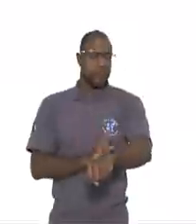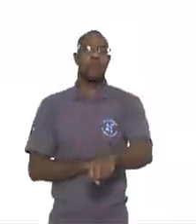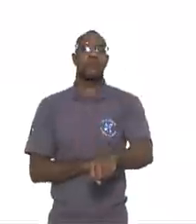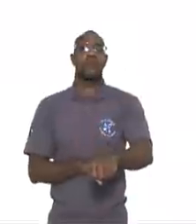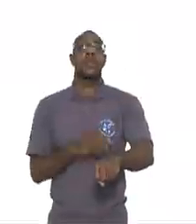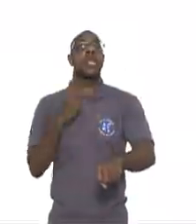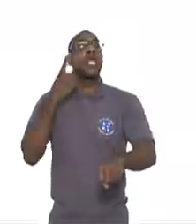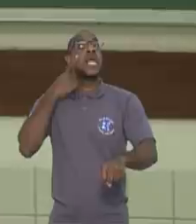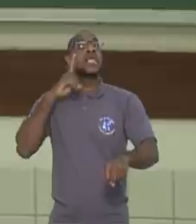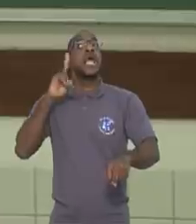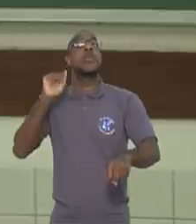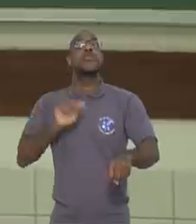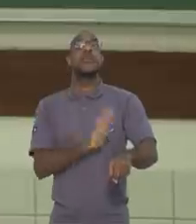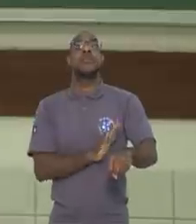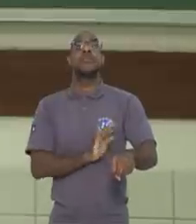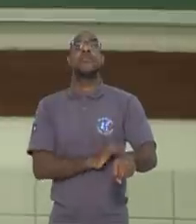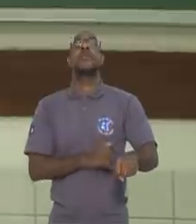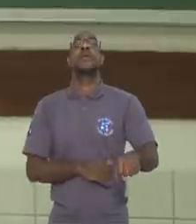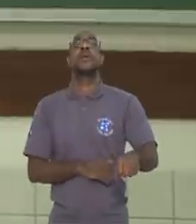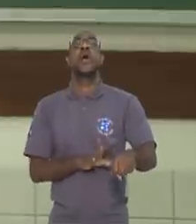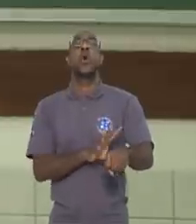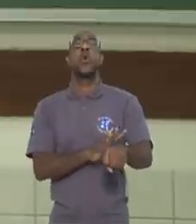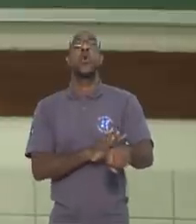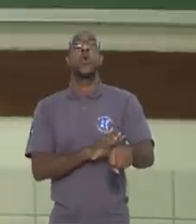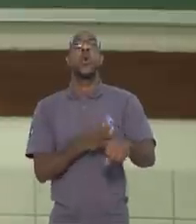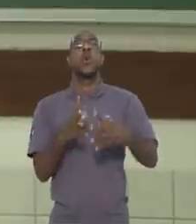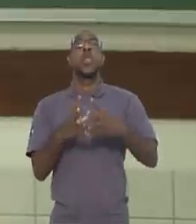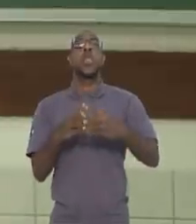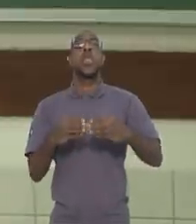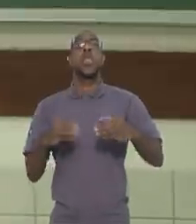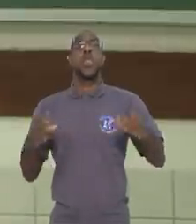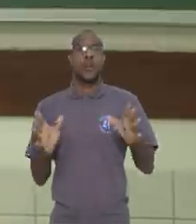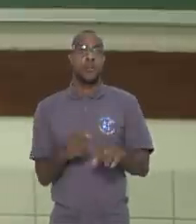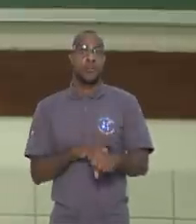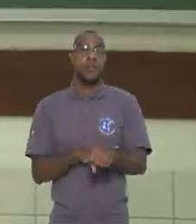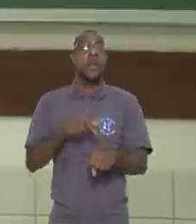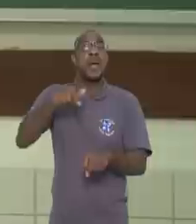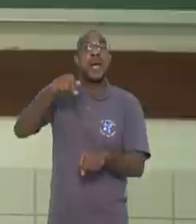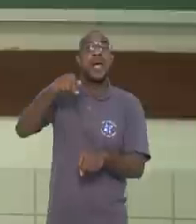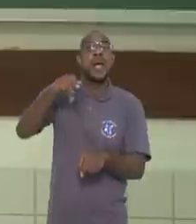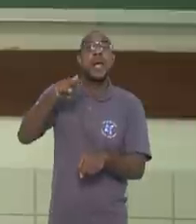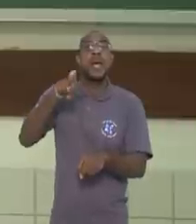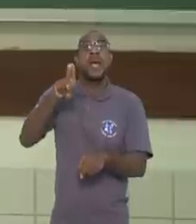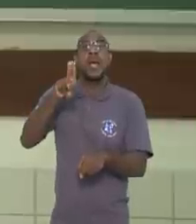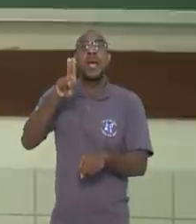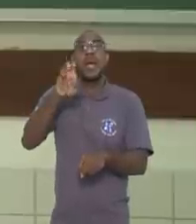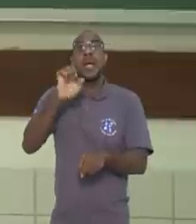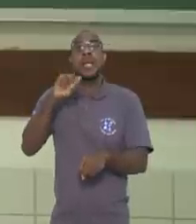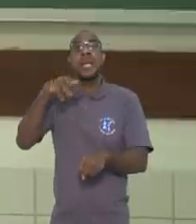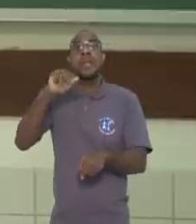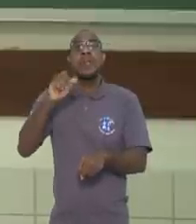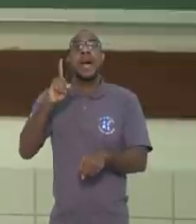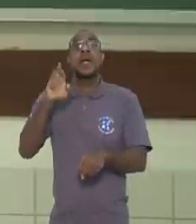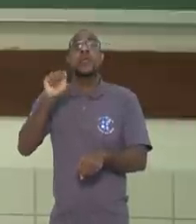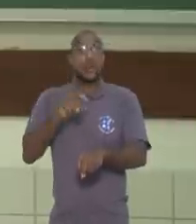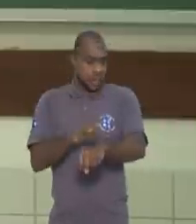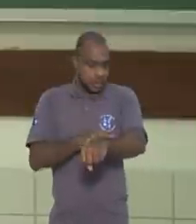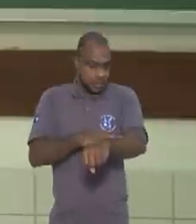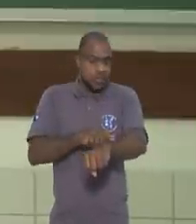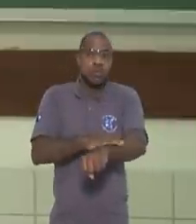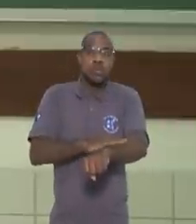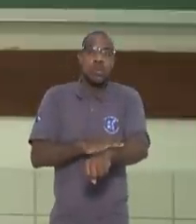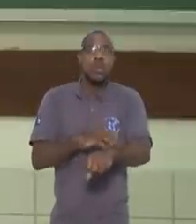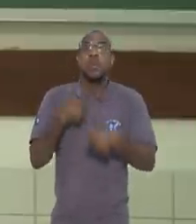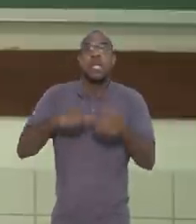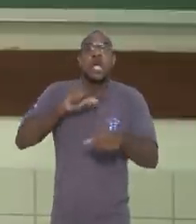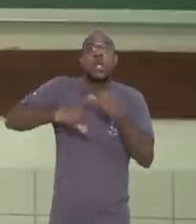trocar diariamente. Olha que legal, esse curativo com tilápia, então fica ali praticamente até o final do tratamento. Não precisa trocar todo